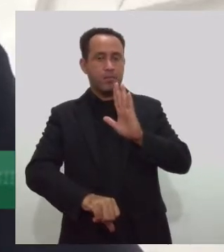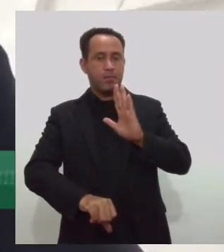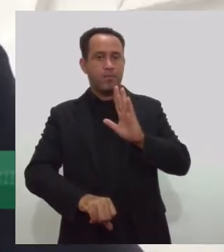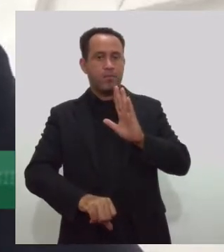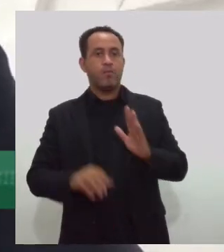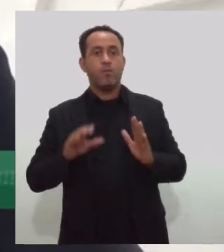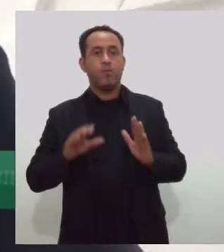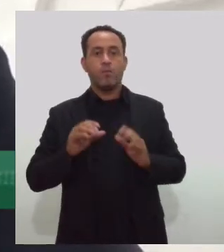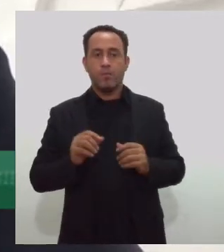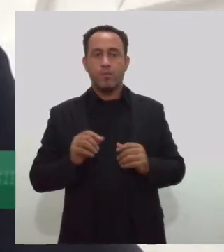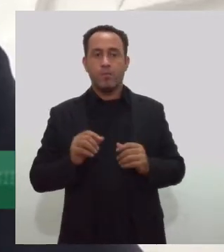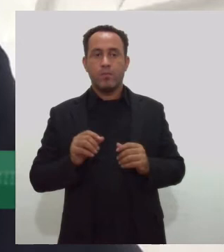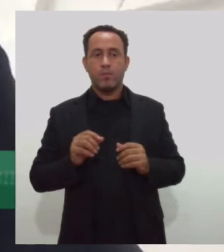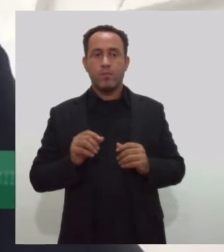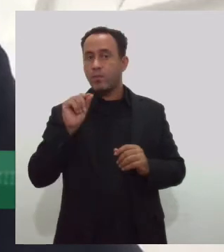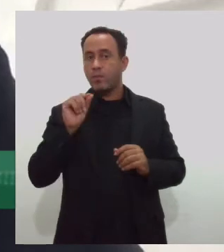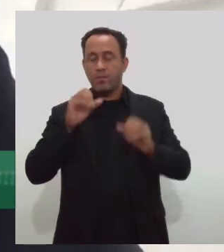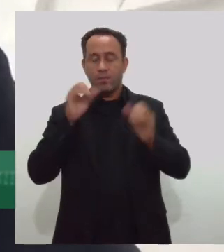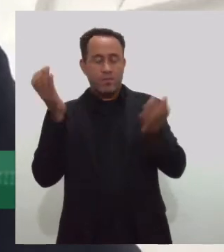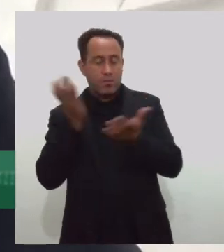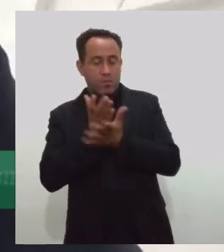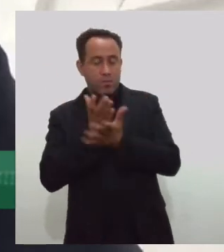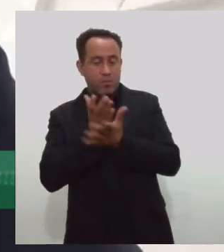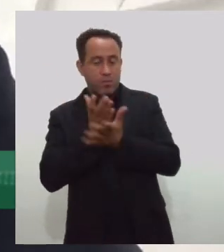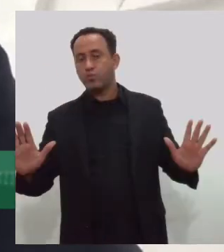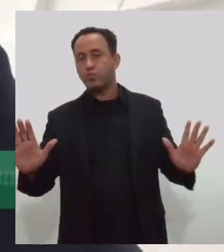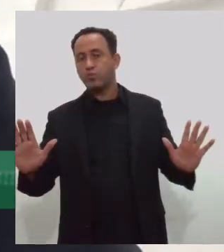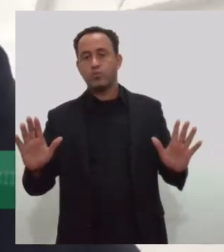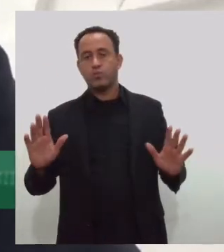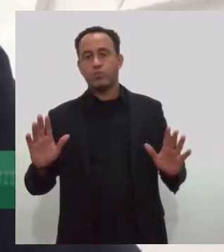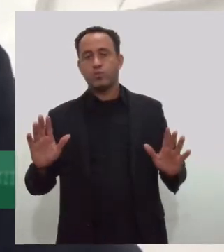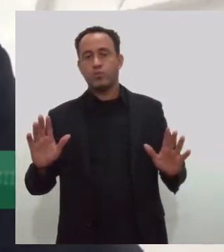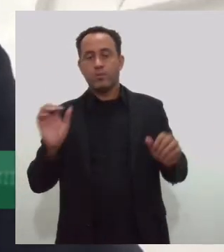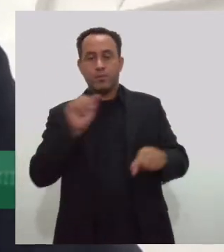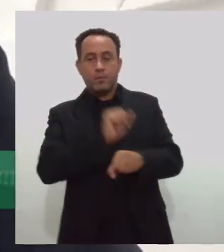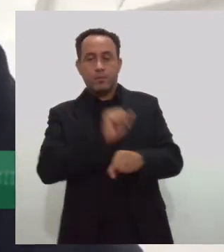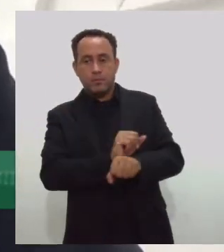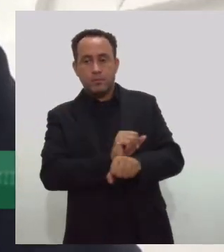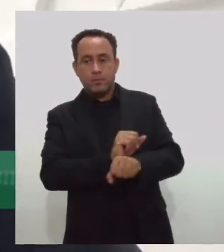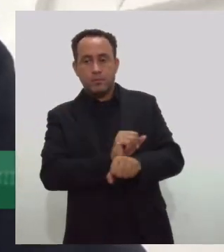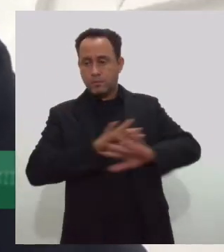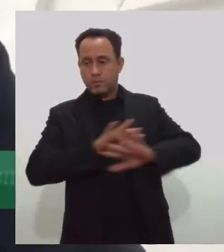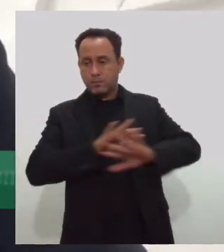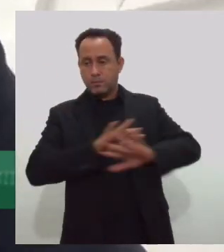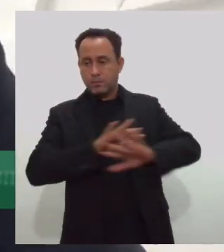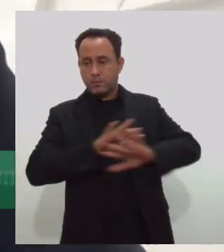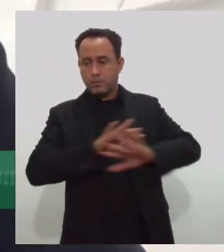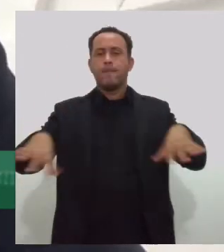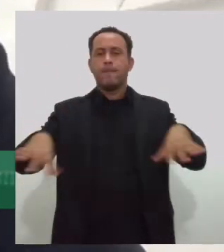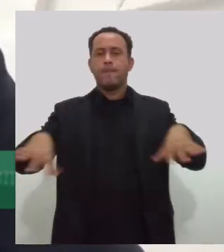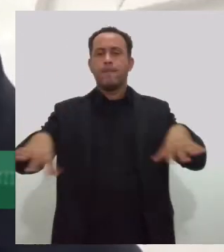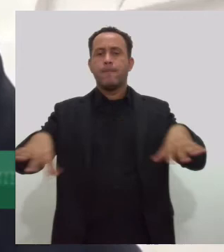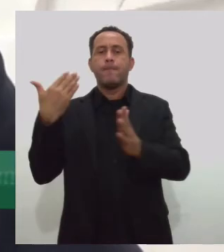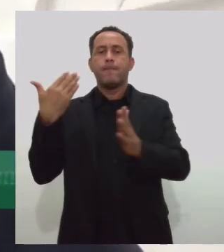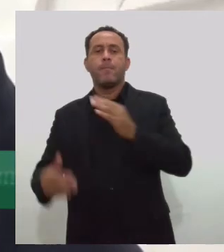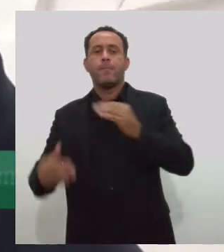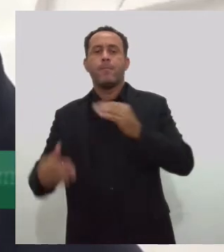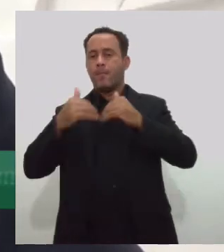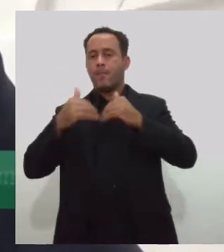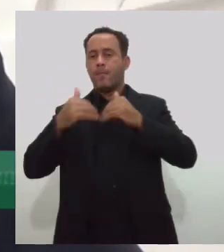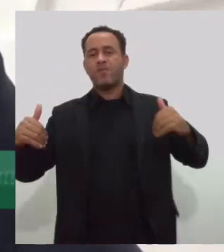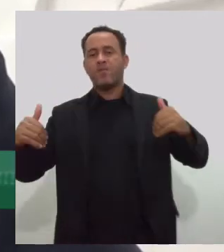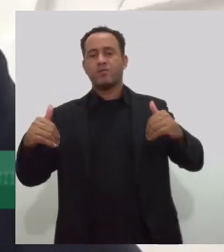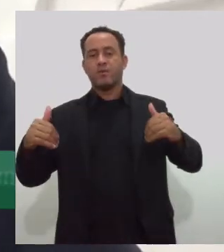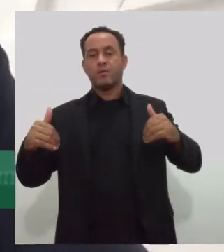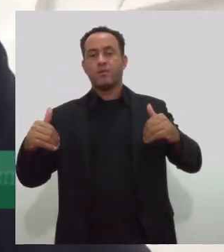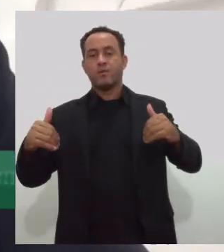Corromper significa destruir, inutilizar, causar prejuízo, romper. Né? No caso,